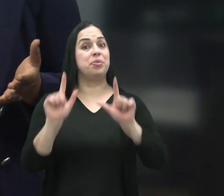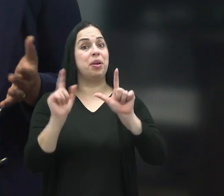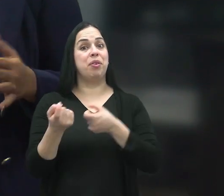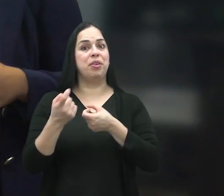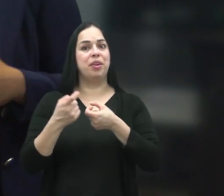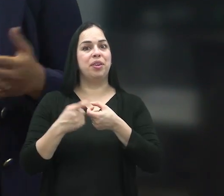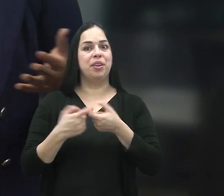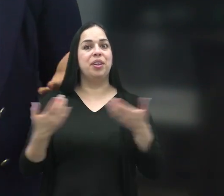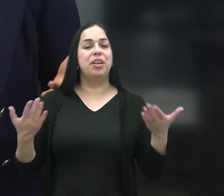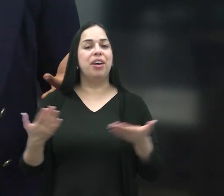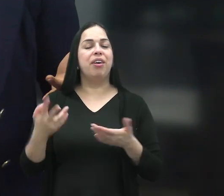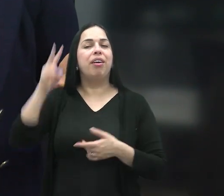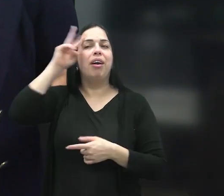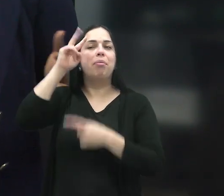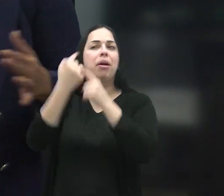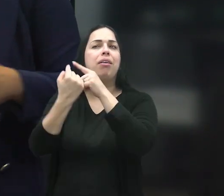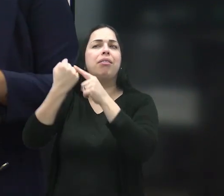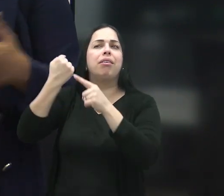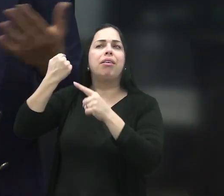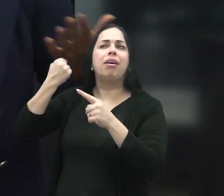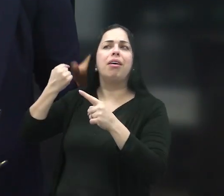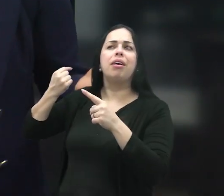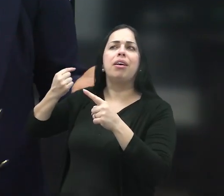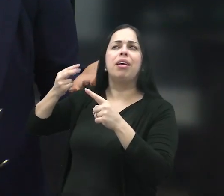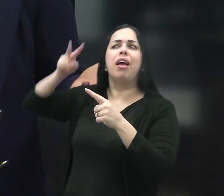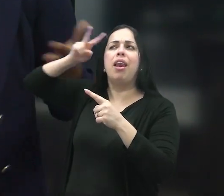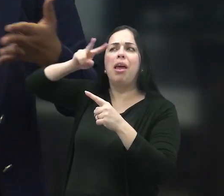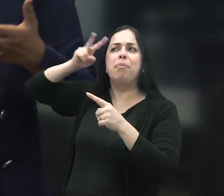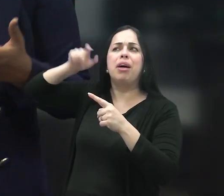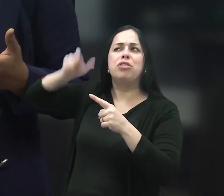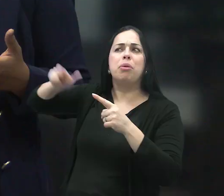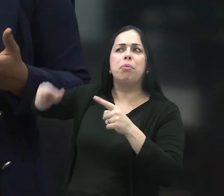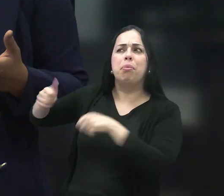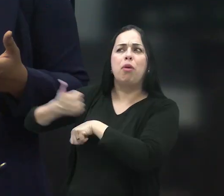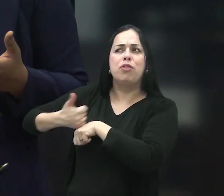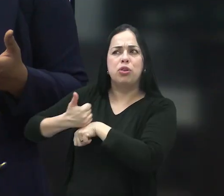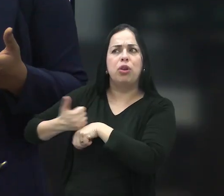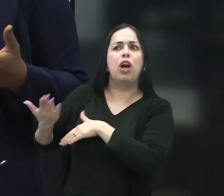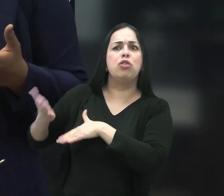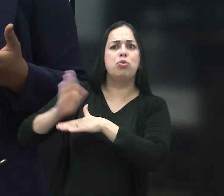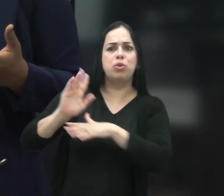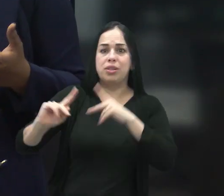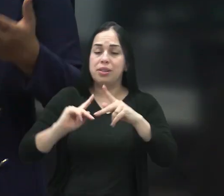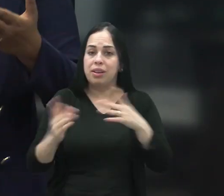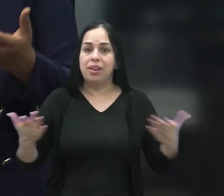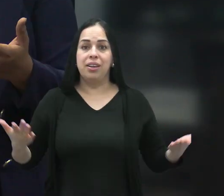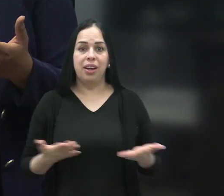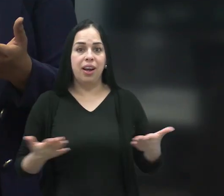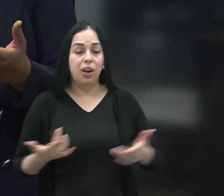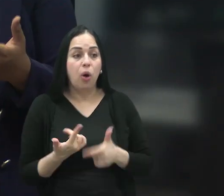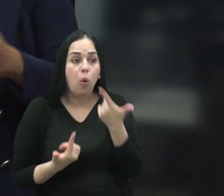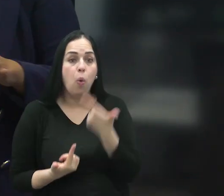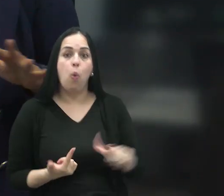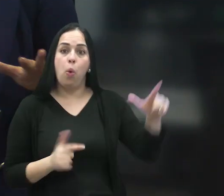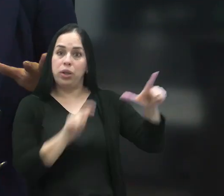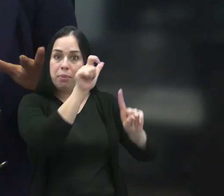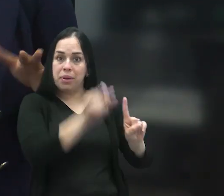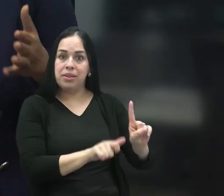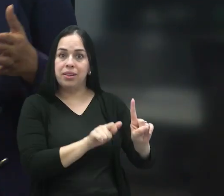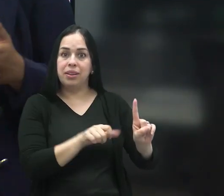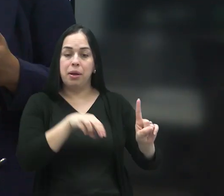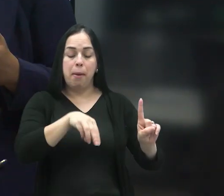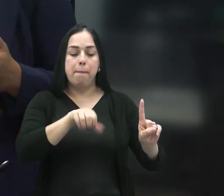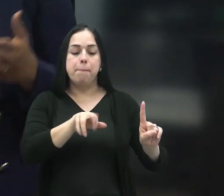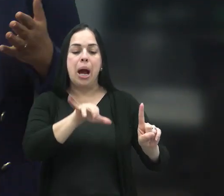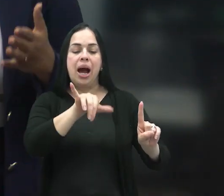Estamos de volta e seguimos nossa viagem pelo tempo para relembrar nomes de profissionais que fizeram história em São José dos Campos. Agora seguimos com outra